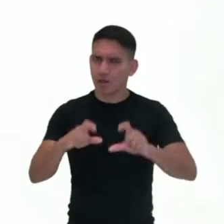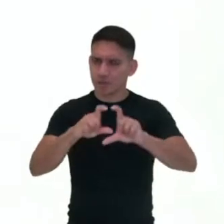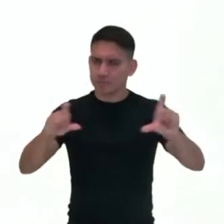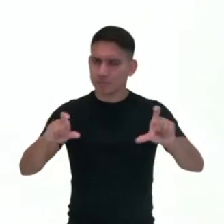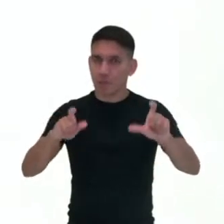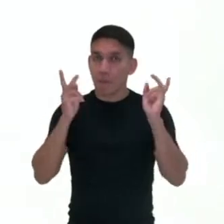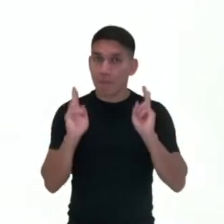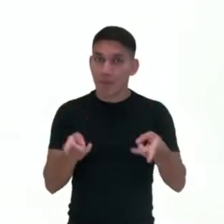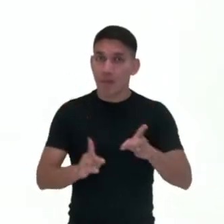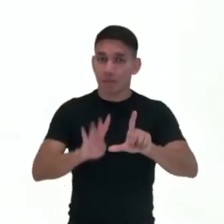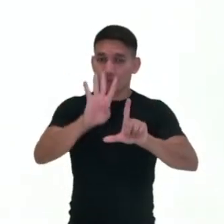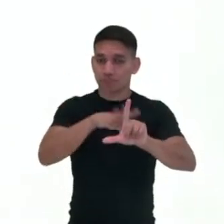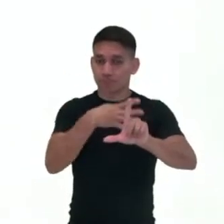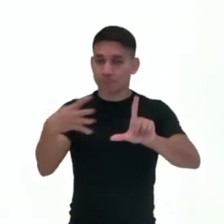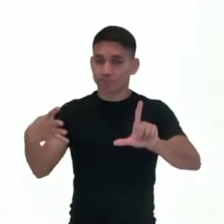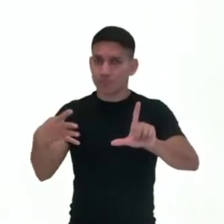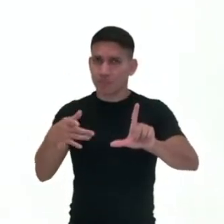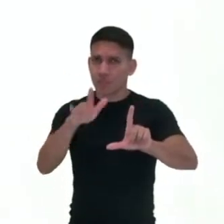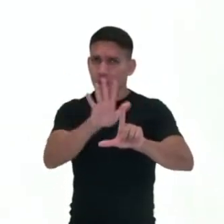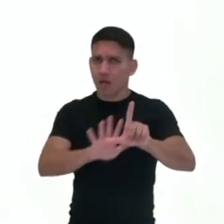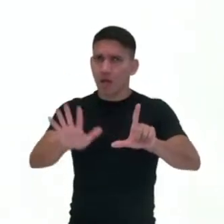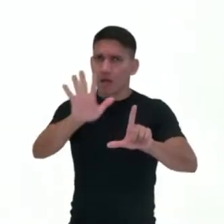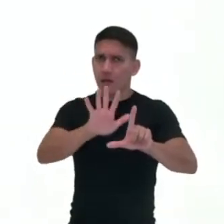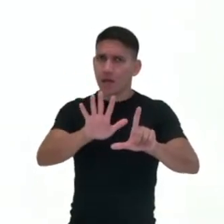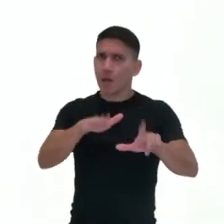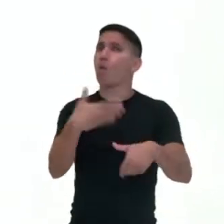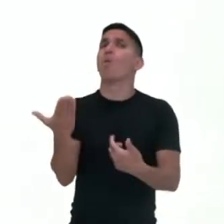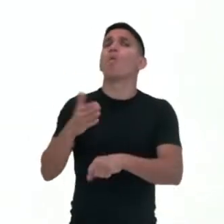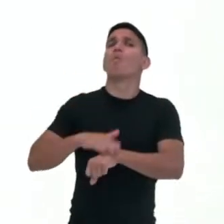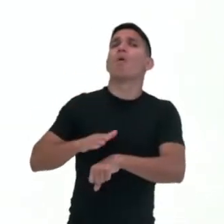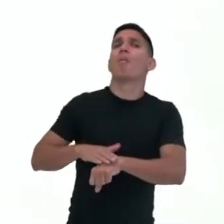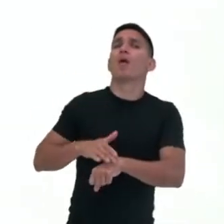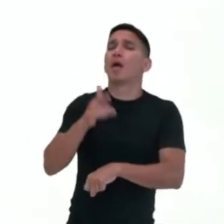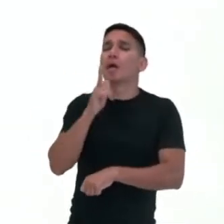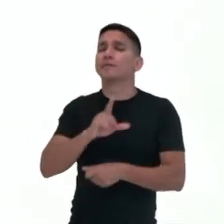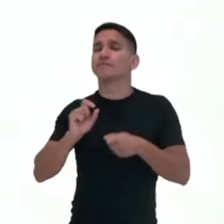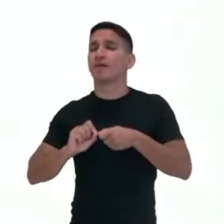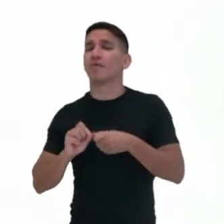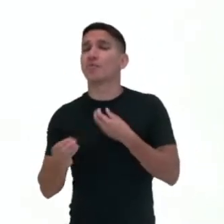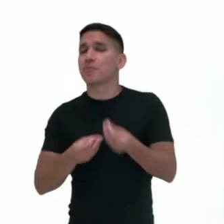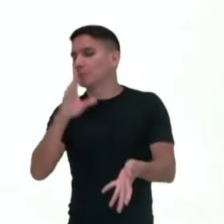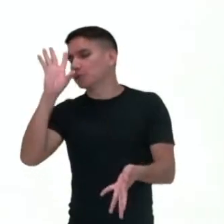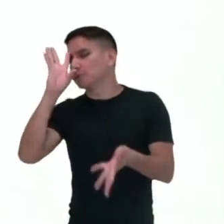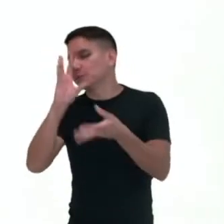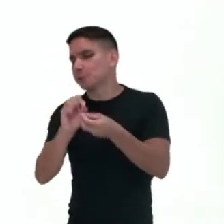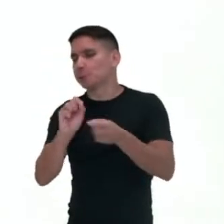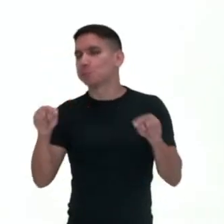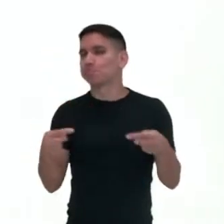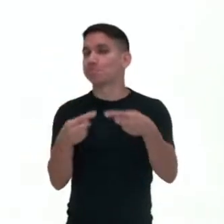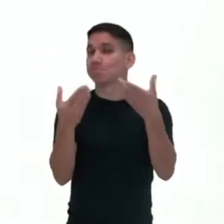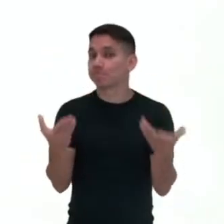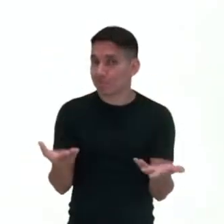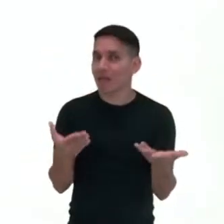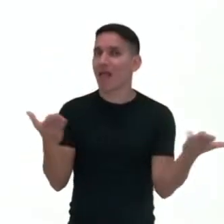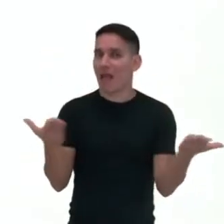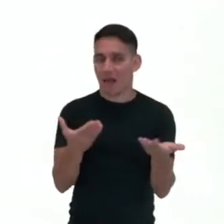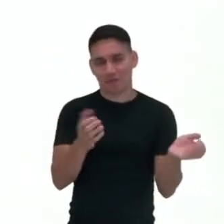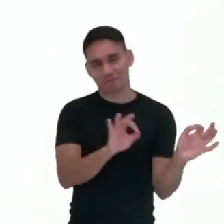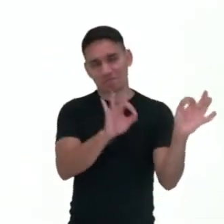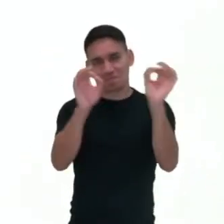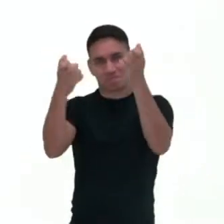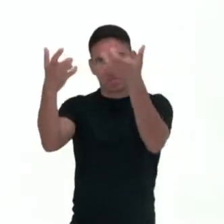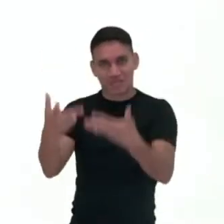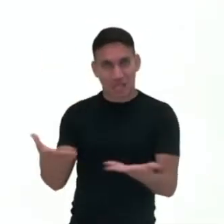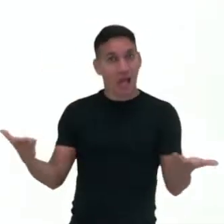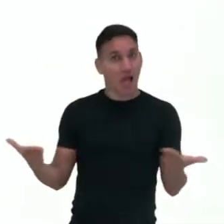mesmo gráfico? E quando a gente faz isso, que conclusões podemos tirar? Então é isso que nós vamos ver agora, pessoal.